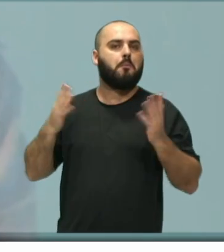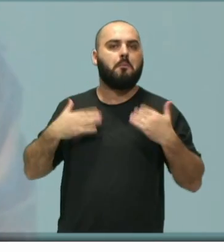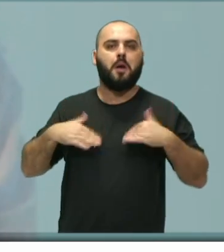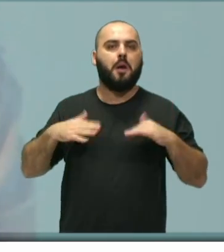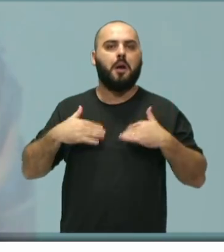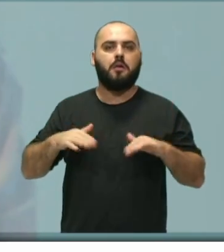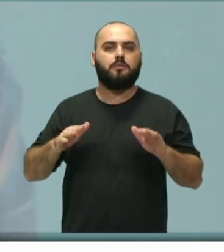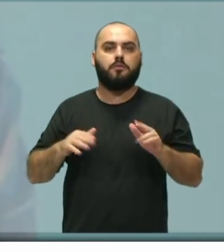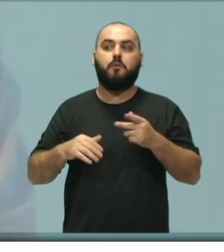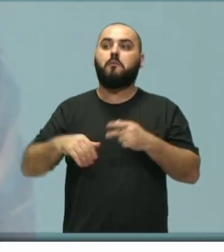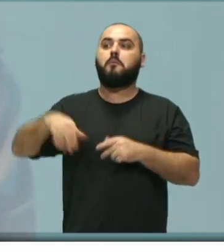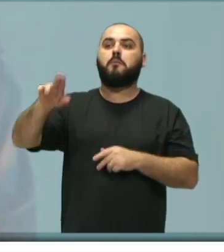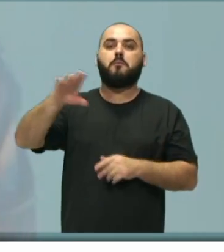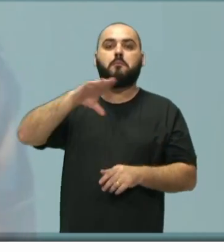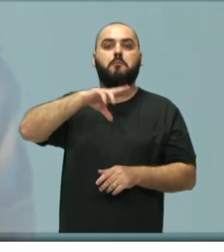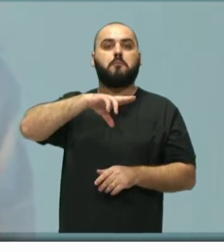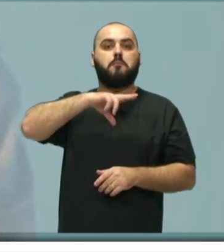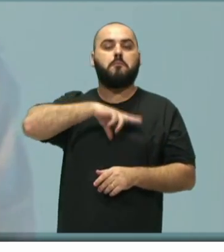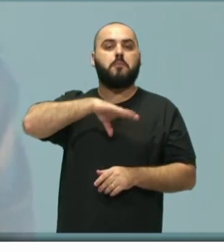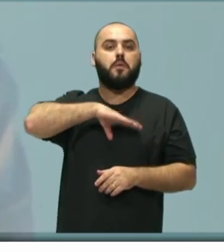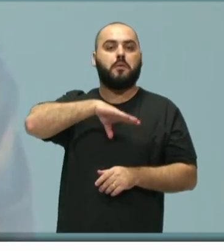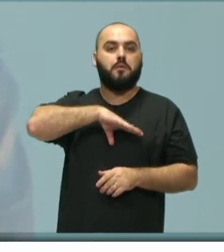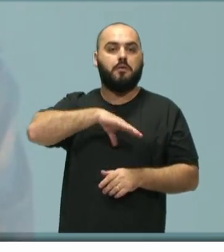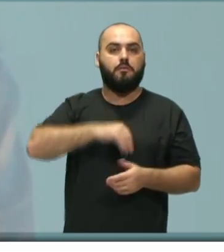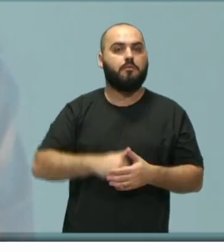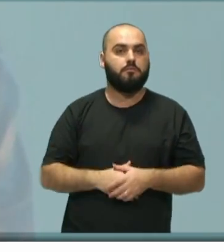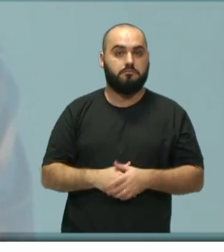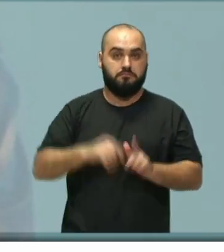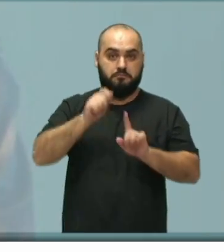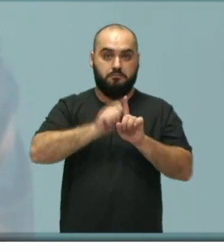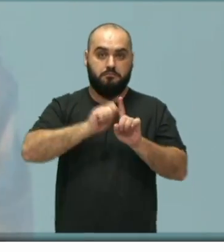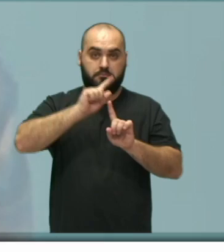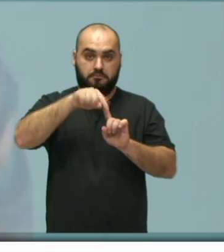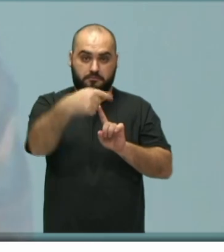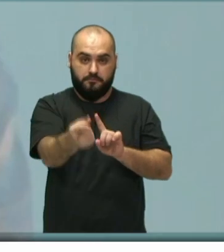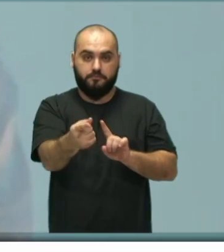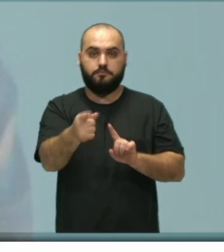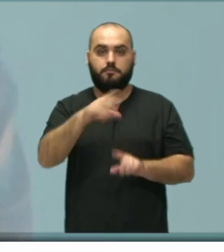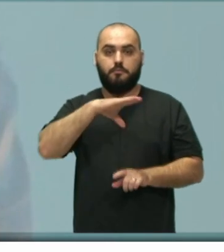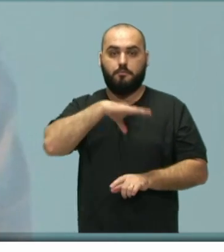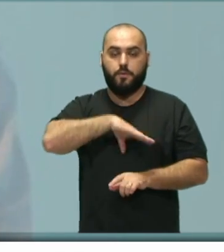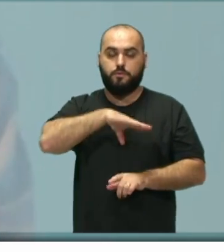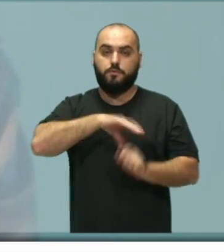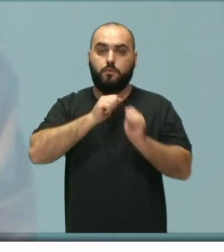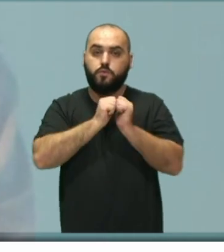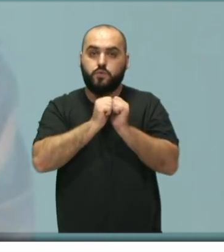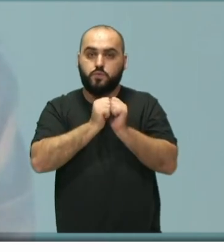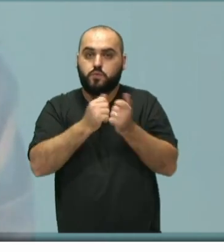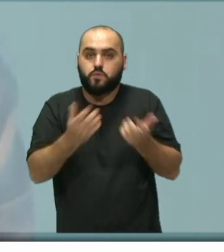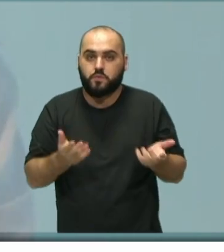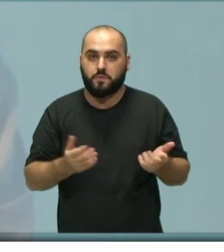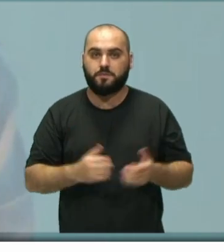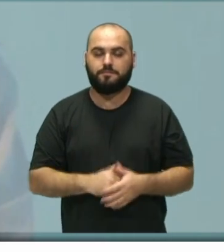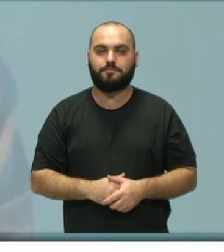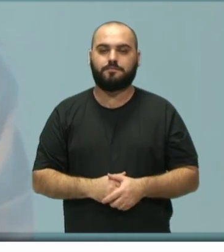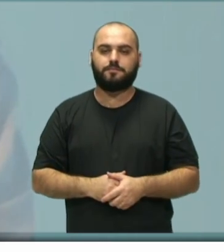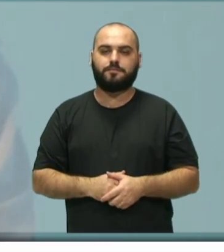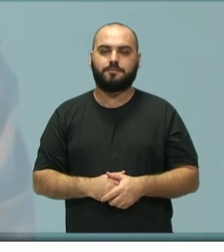Com Portugal, mês que vem eu vou estar dentro de um projeto que Portugal está junto. Então,